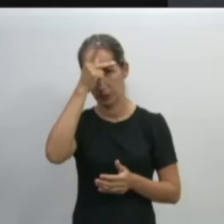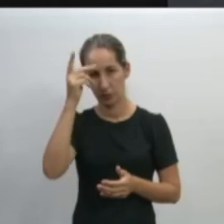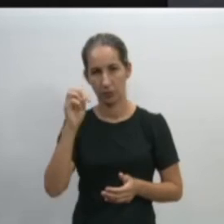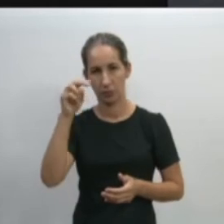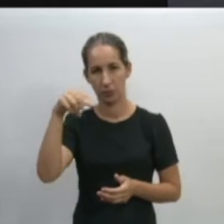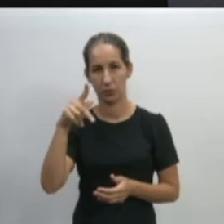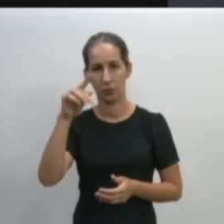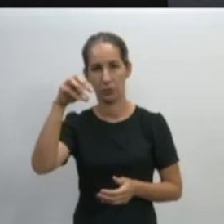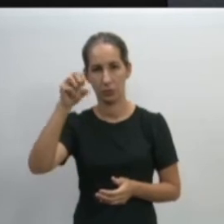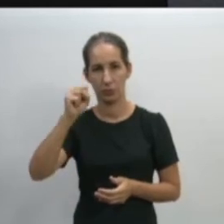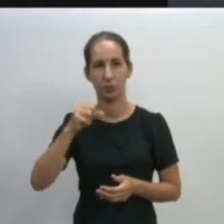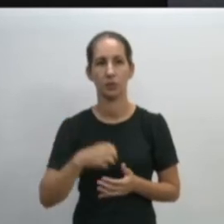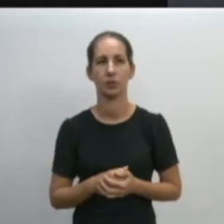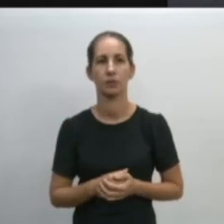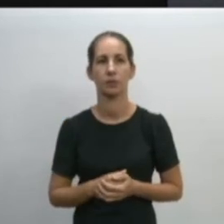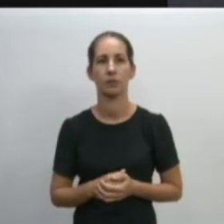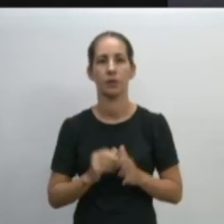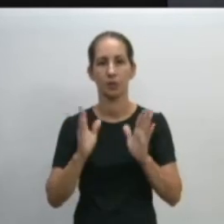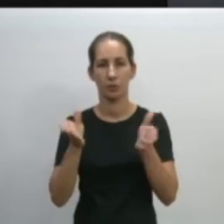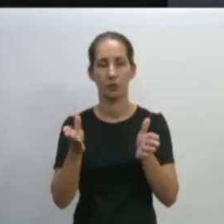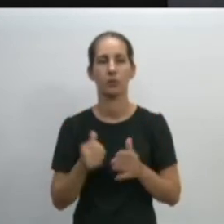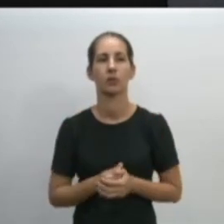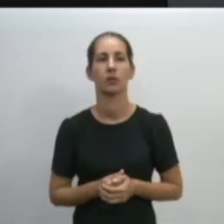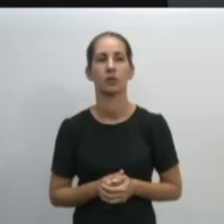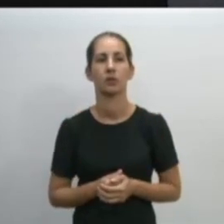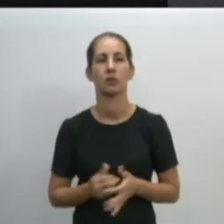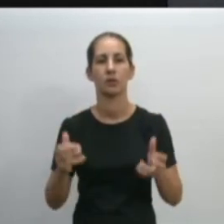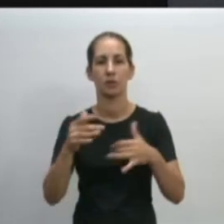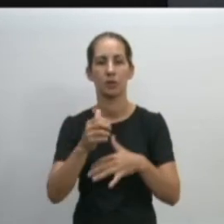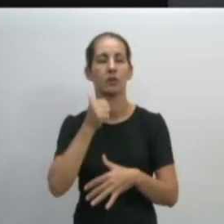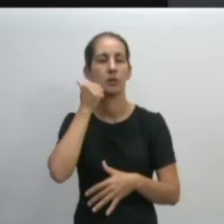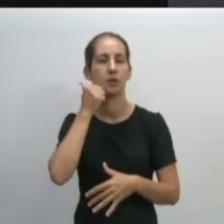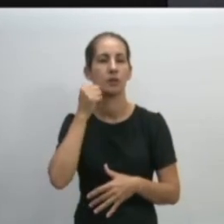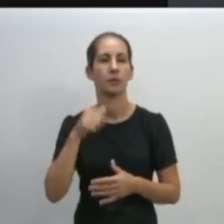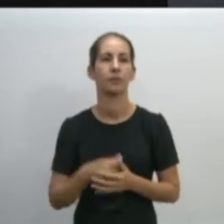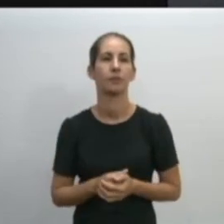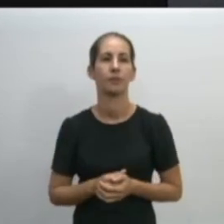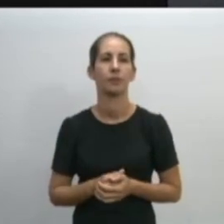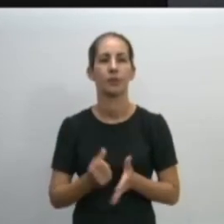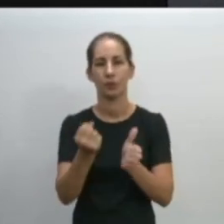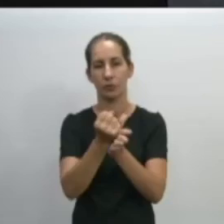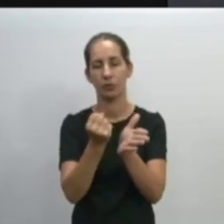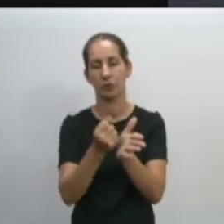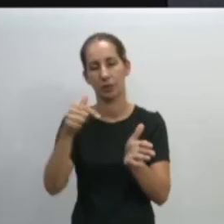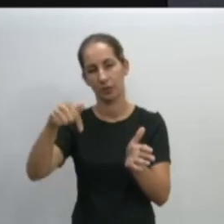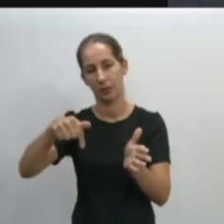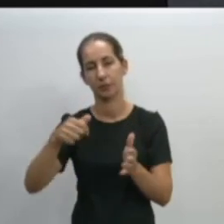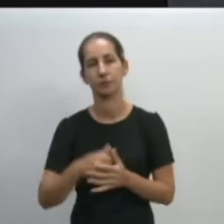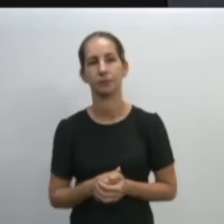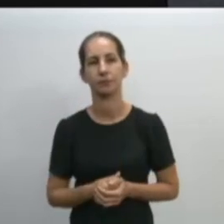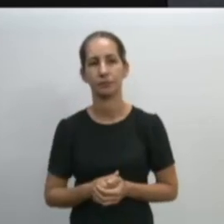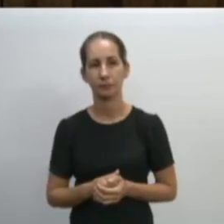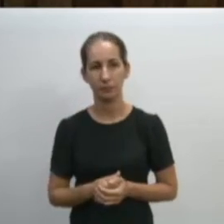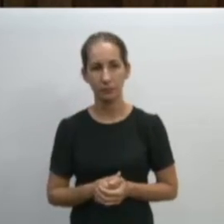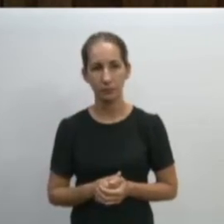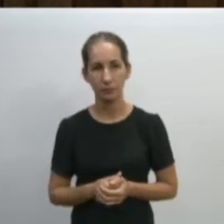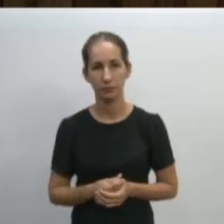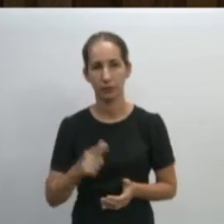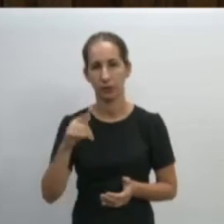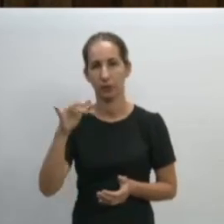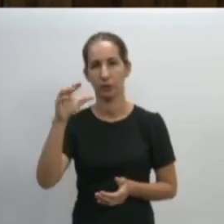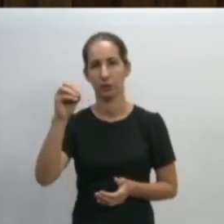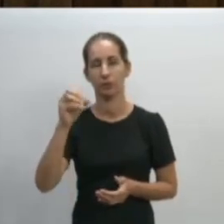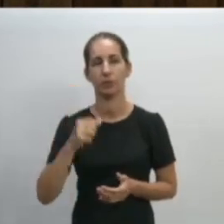Carlson Gomes, que se torna agora cidadão natalense, otorgado por esta casa. Vereador Luciano